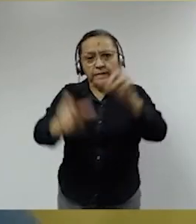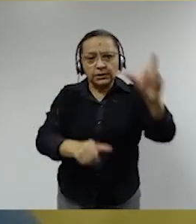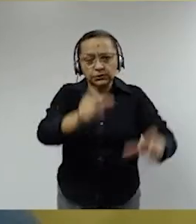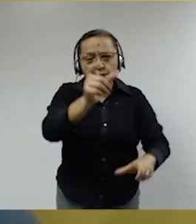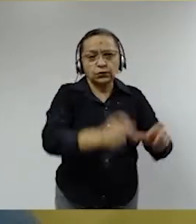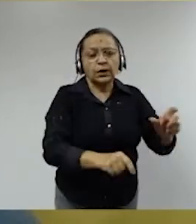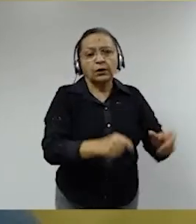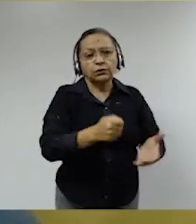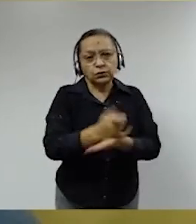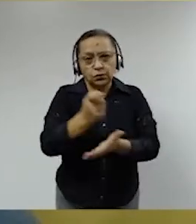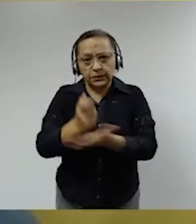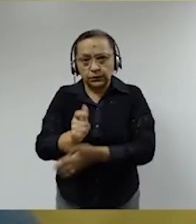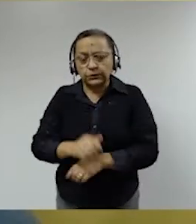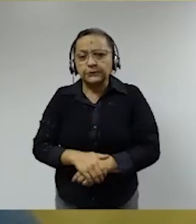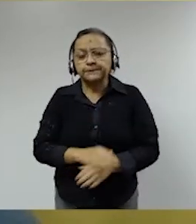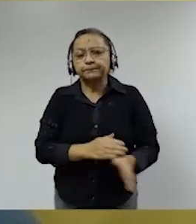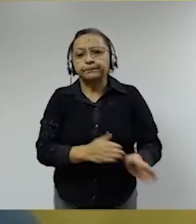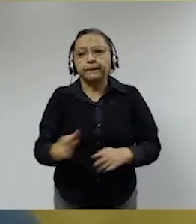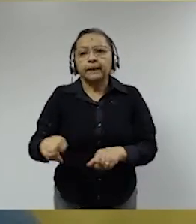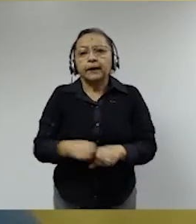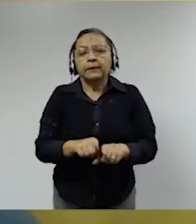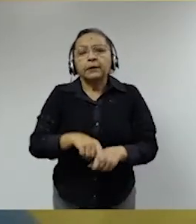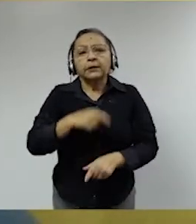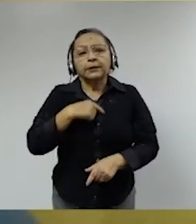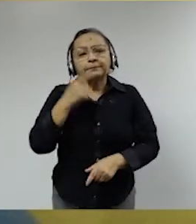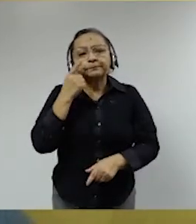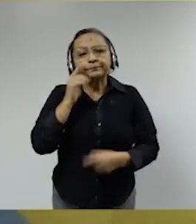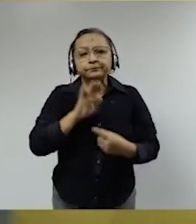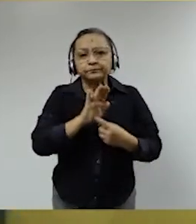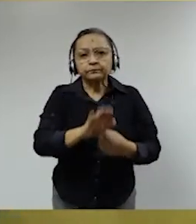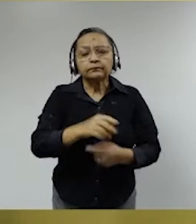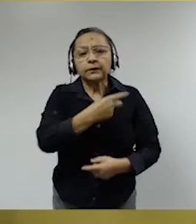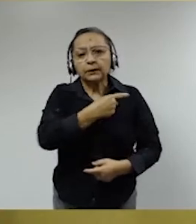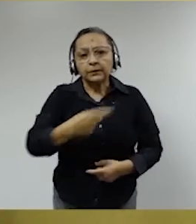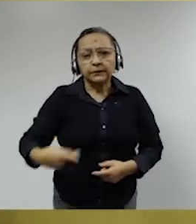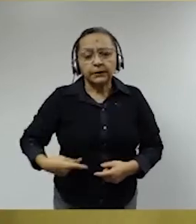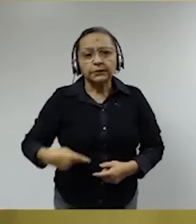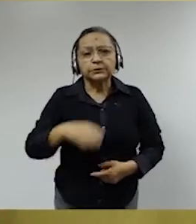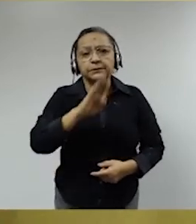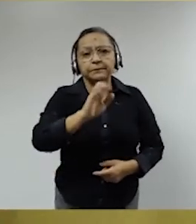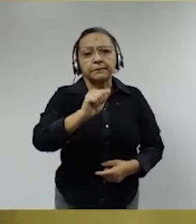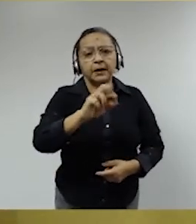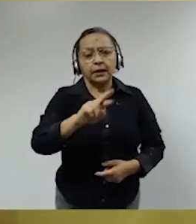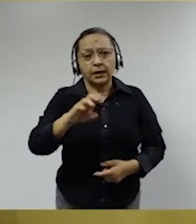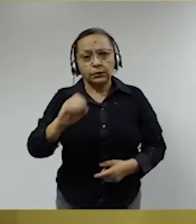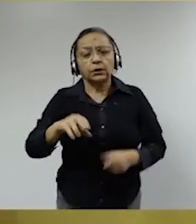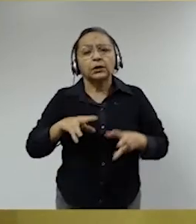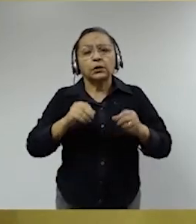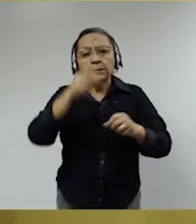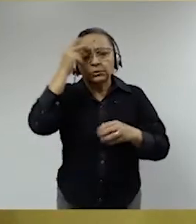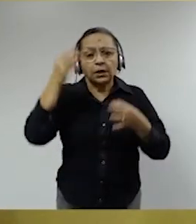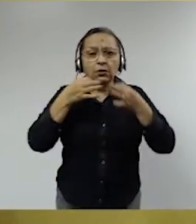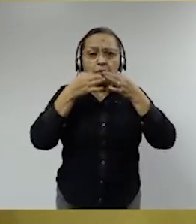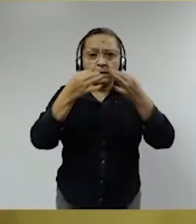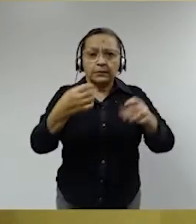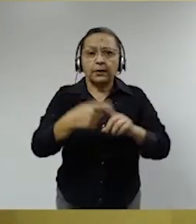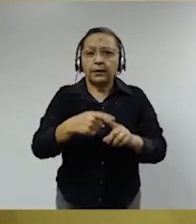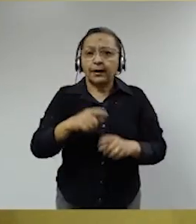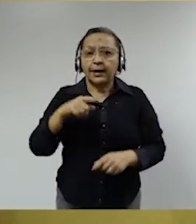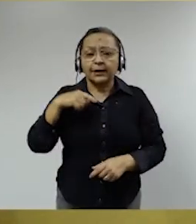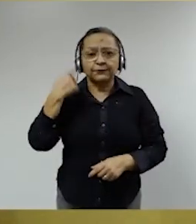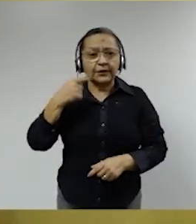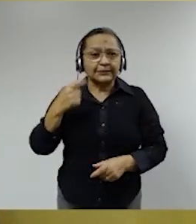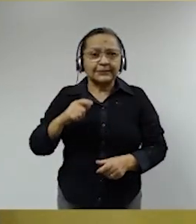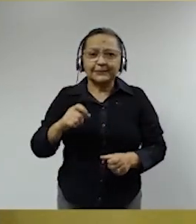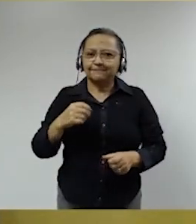Eu queria também fazer um registro ao presidente Barreto, ao presidente Cordeiro e a todos que nos acompanham, e aí a advocacia não pode deixar de